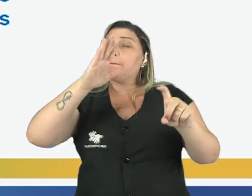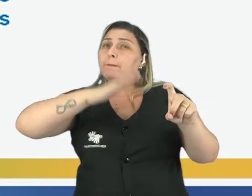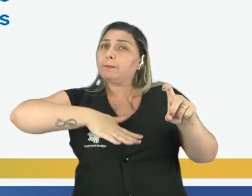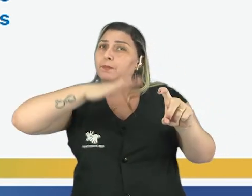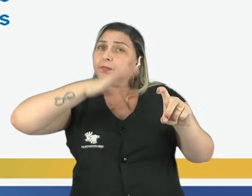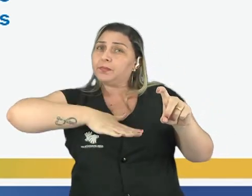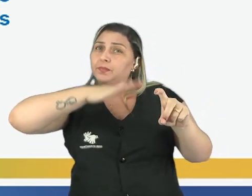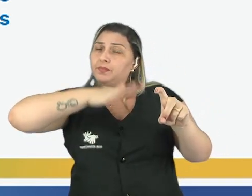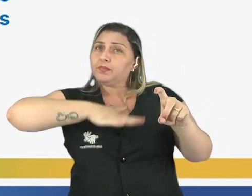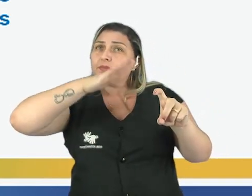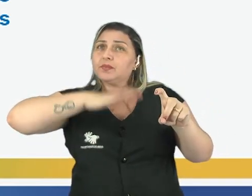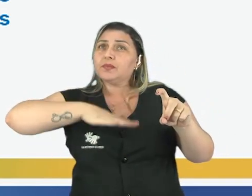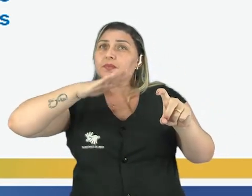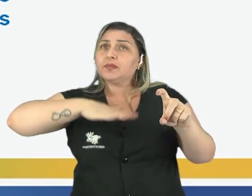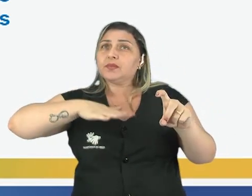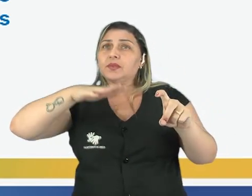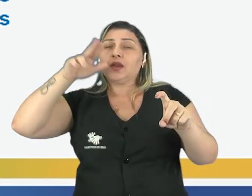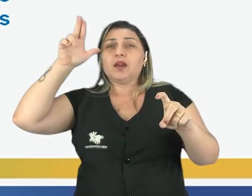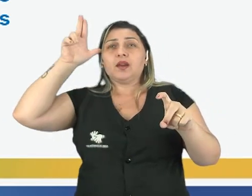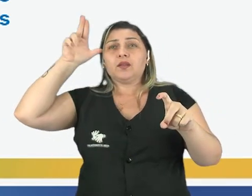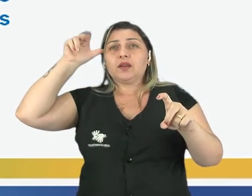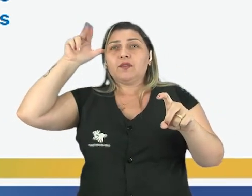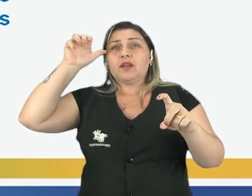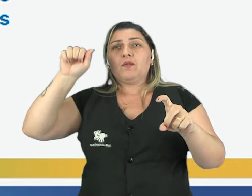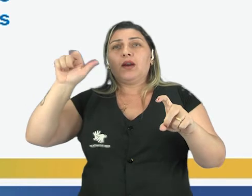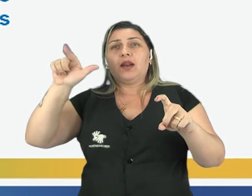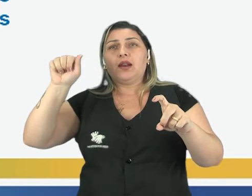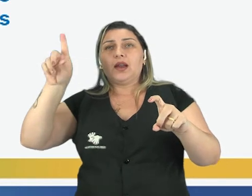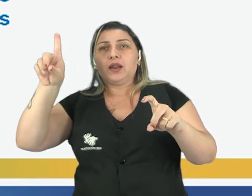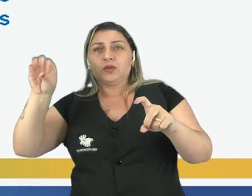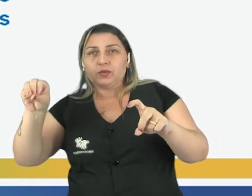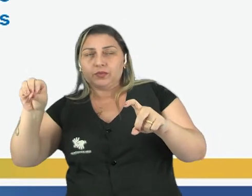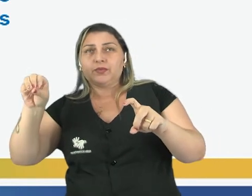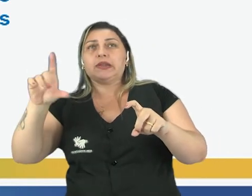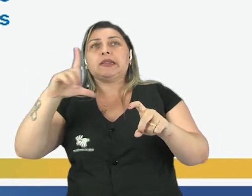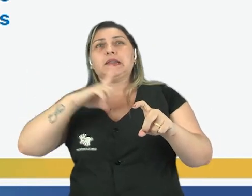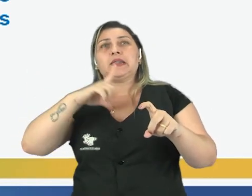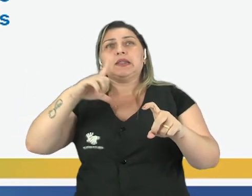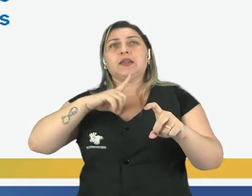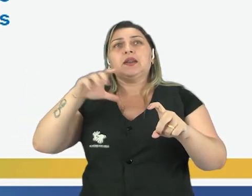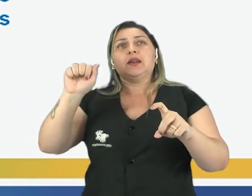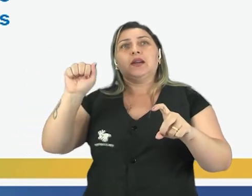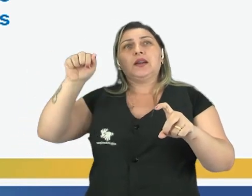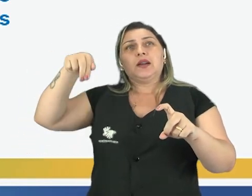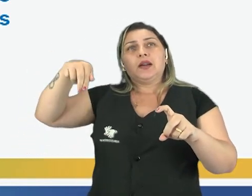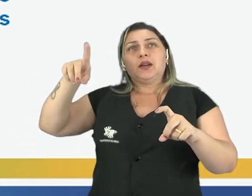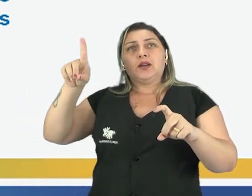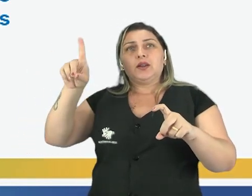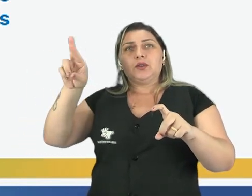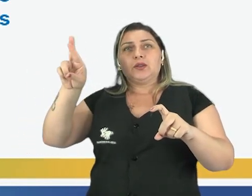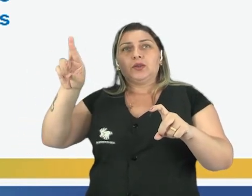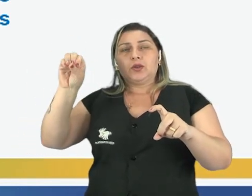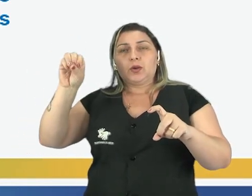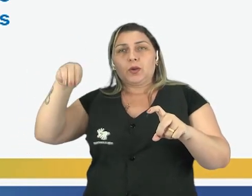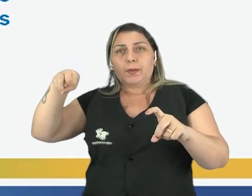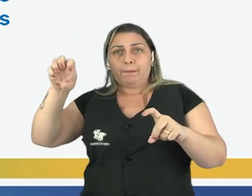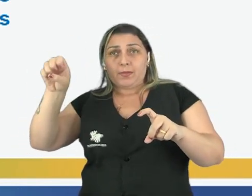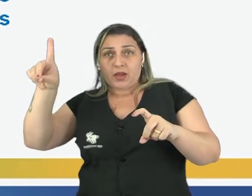seu nome após o mito grego do cavalo alado. Temos a constelação